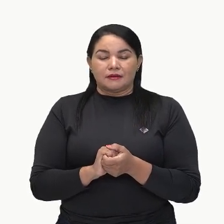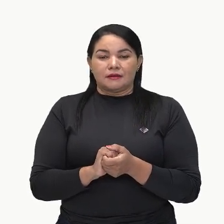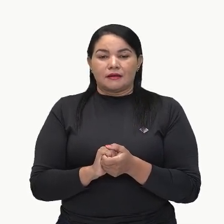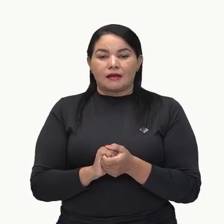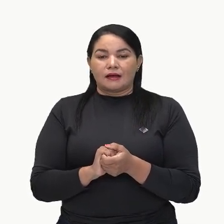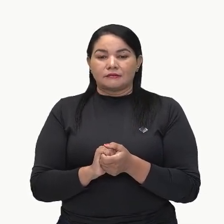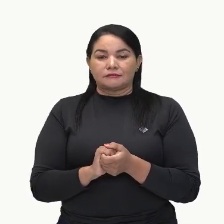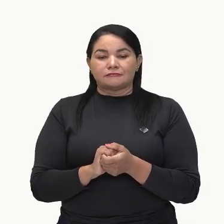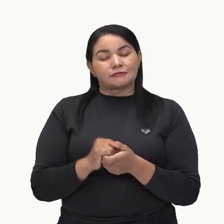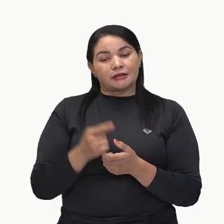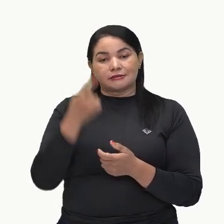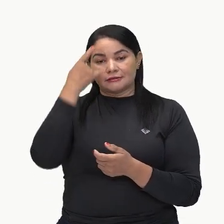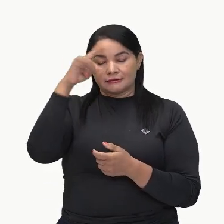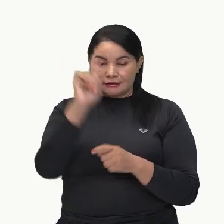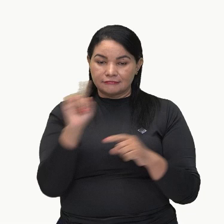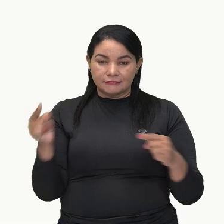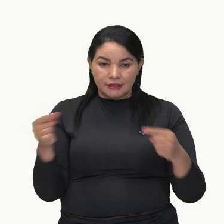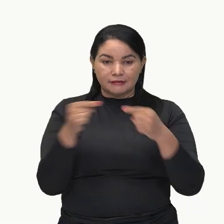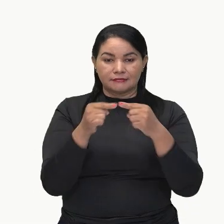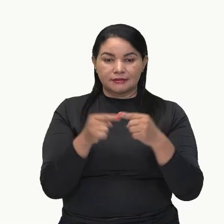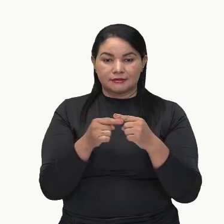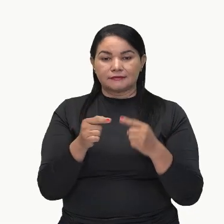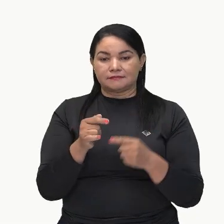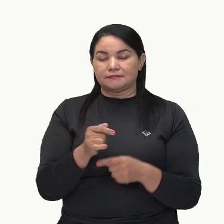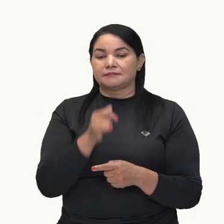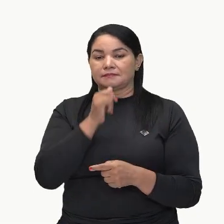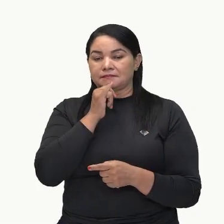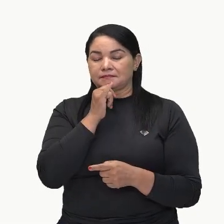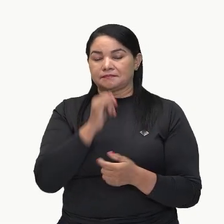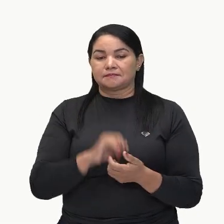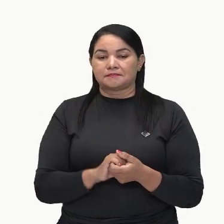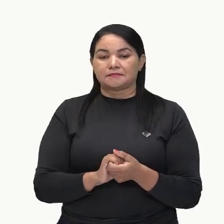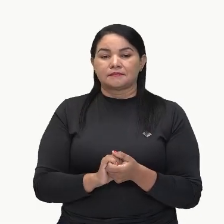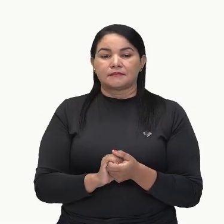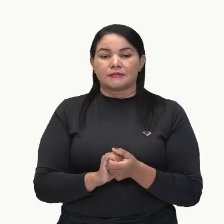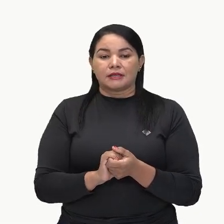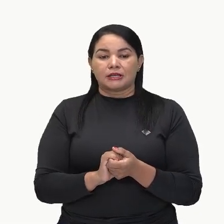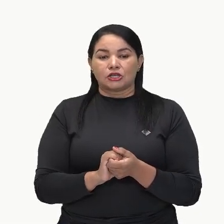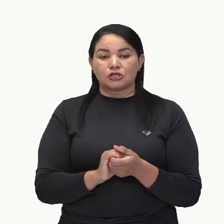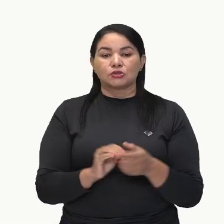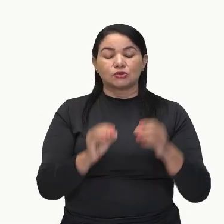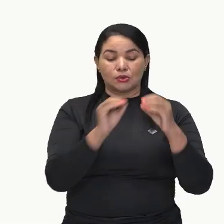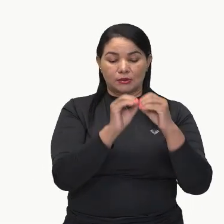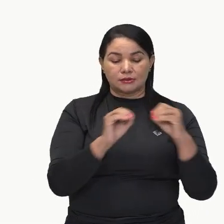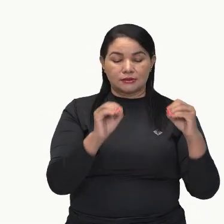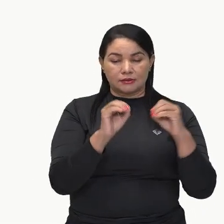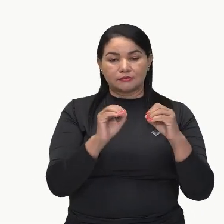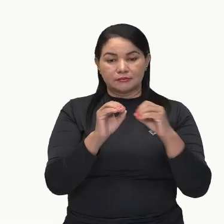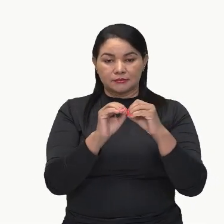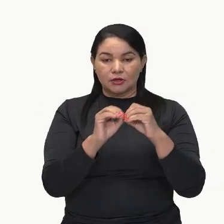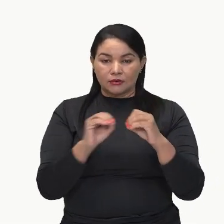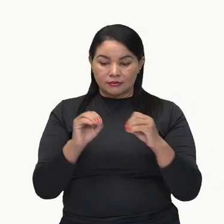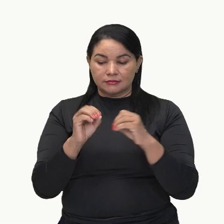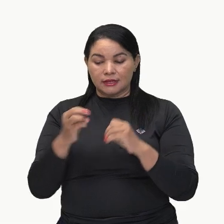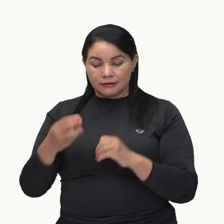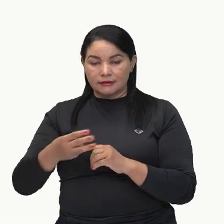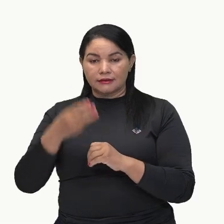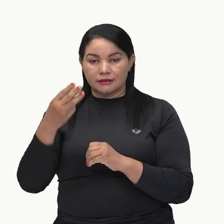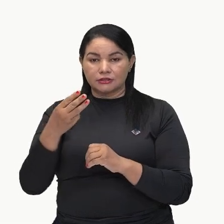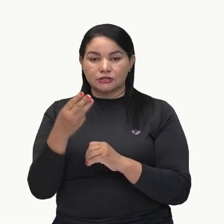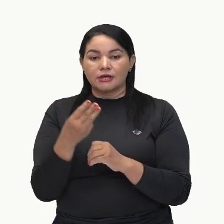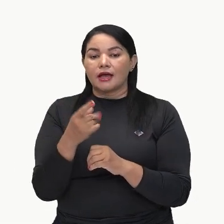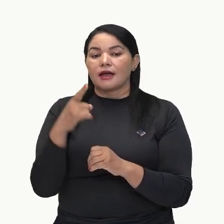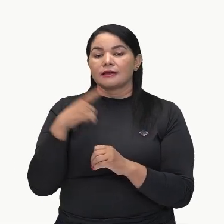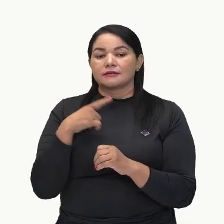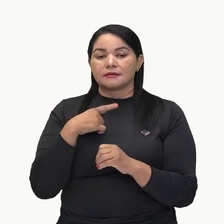Na primeira oração, estou sem dinheiro, né? Nas três situações aqui, essa construção é a